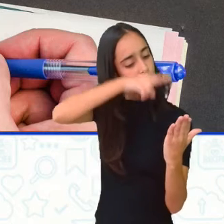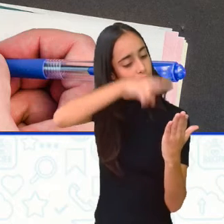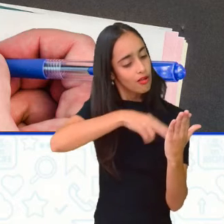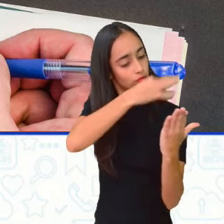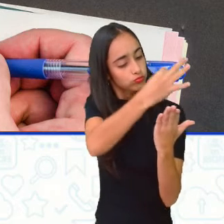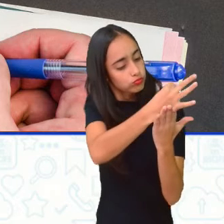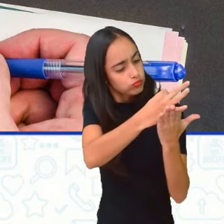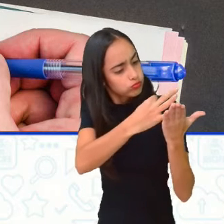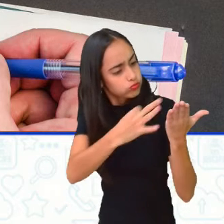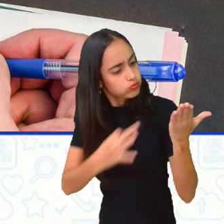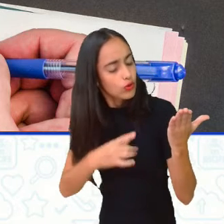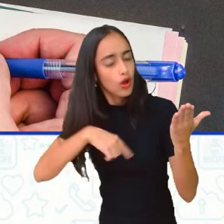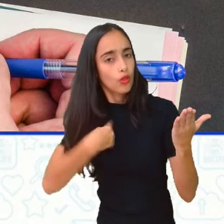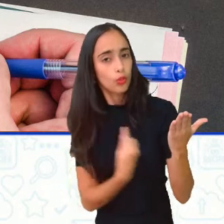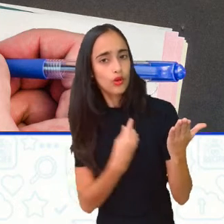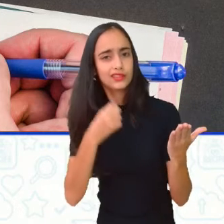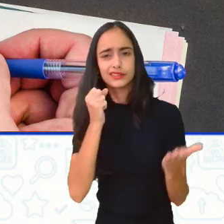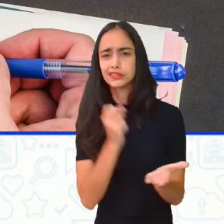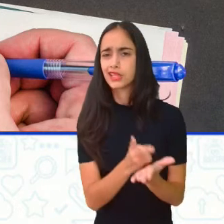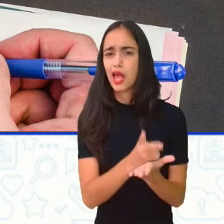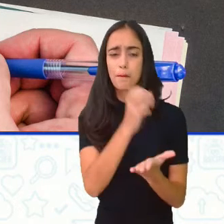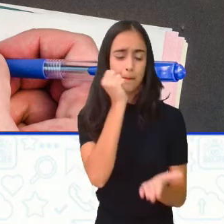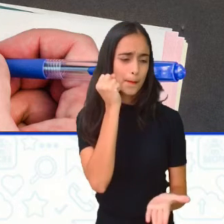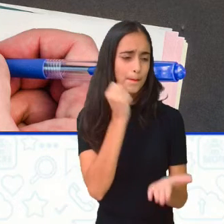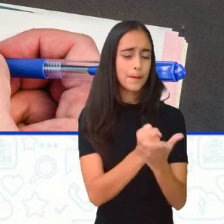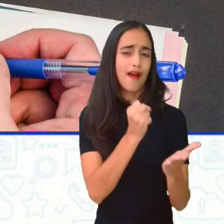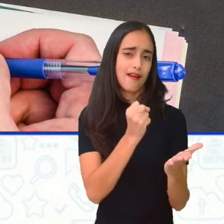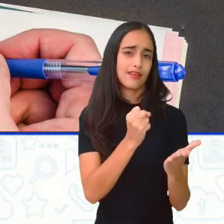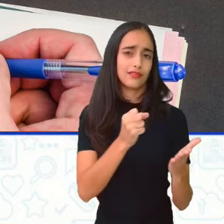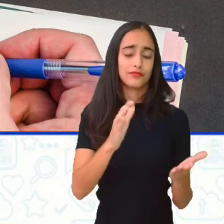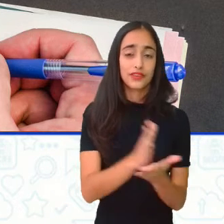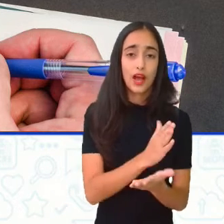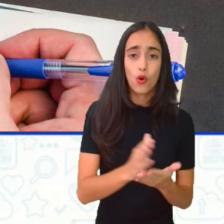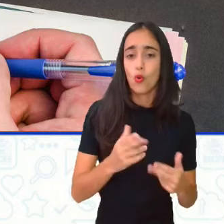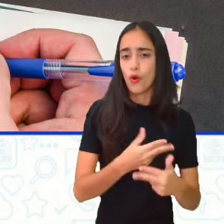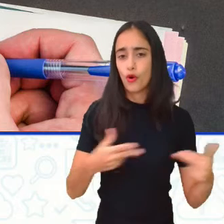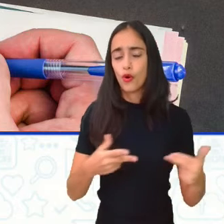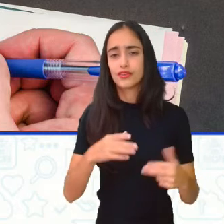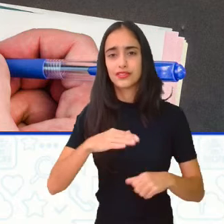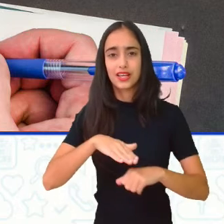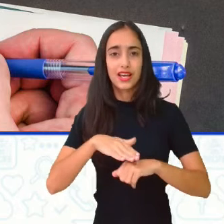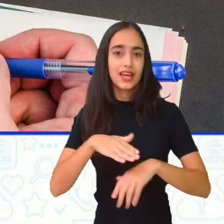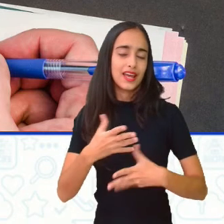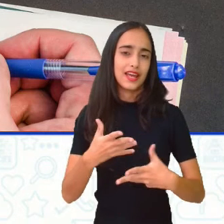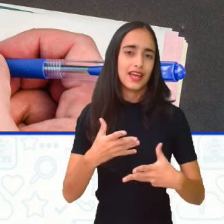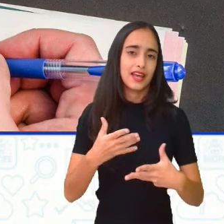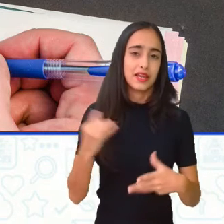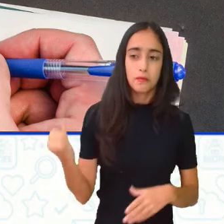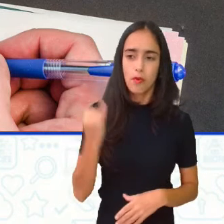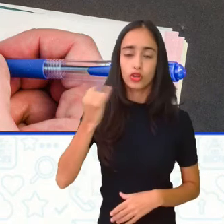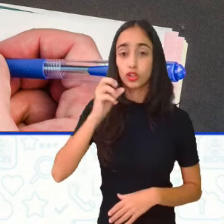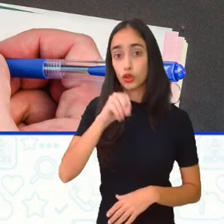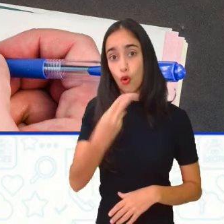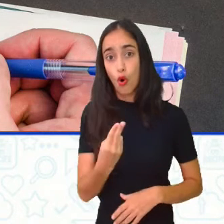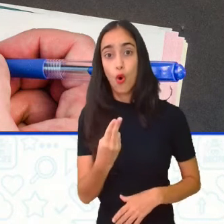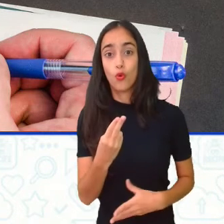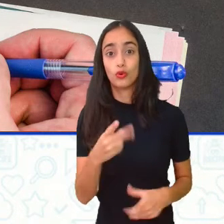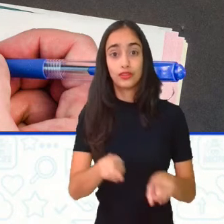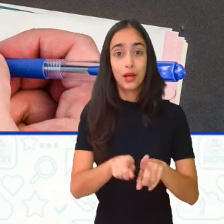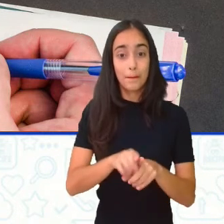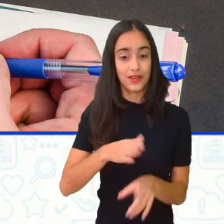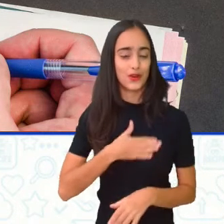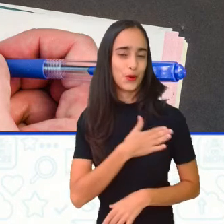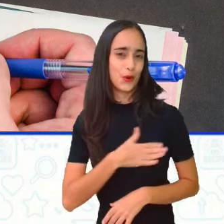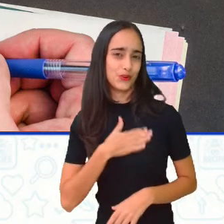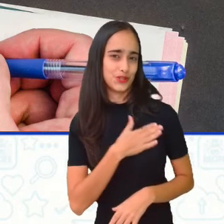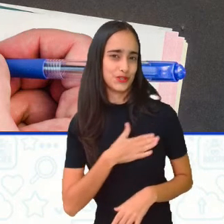quais mais gostamos, né? Tem muita gente que não necessariamente marca a parte mais importante, mas a parte que gosta, né? Quando eu estou lendo um livro, às vezes